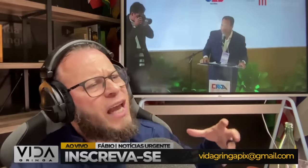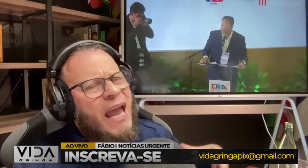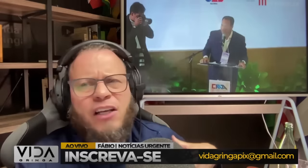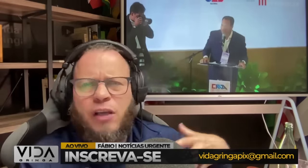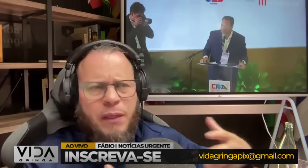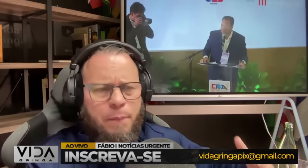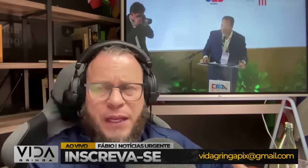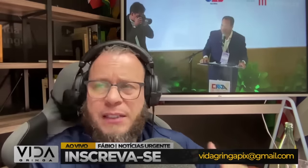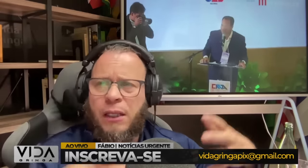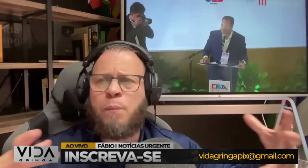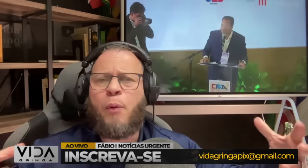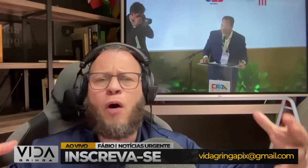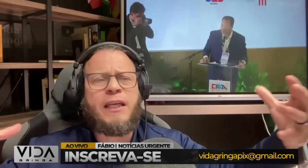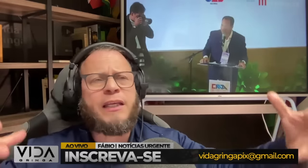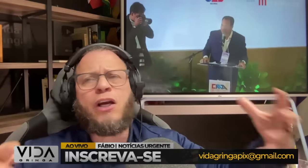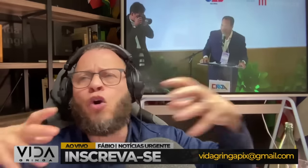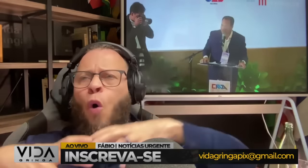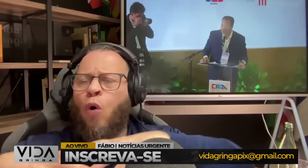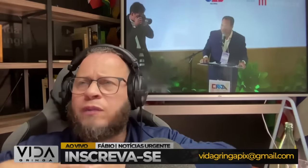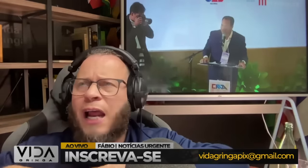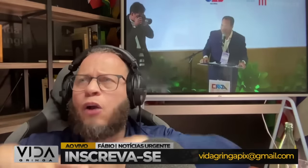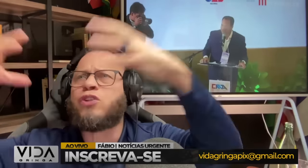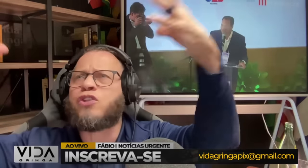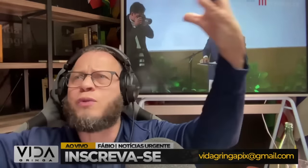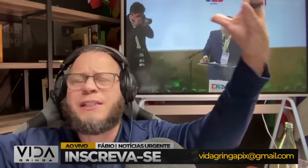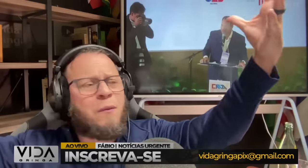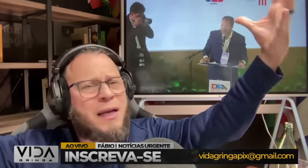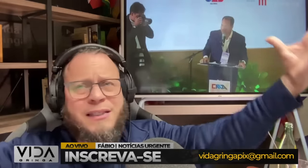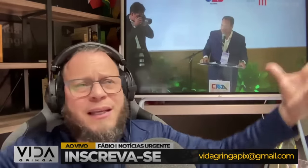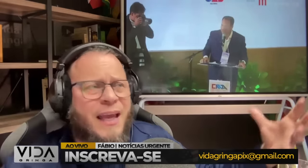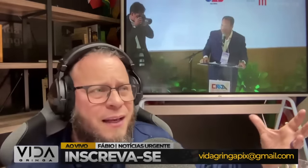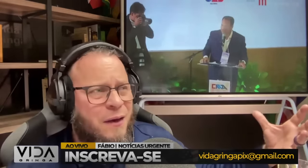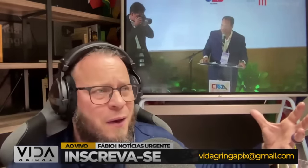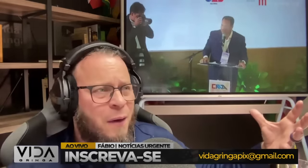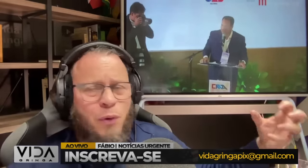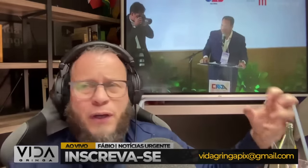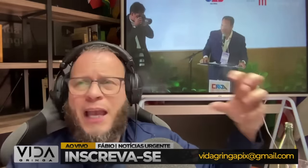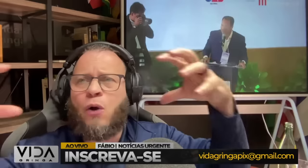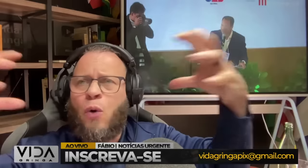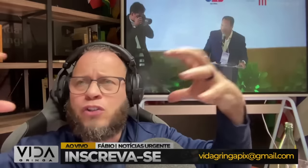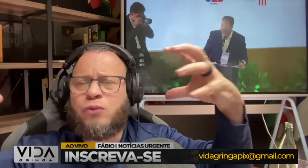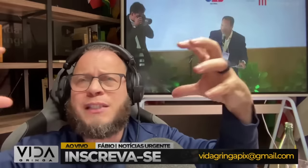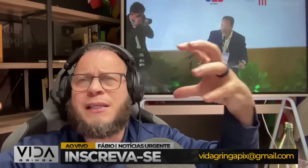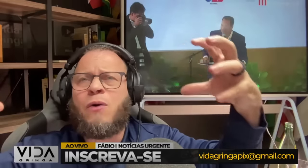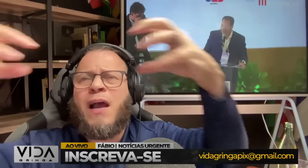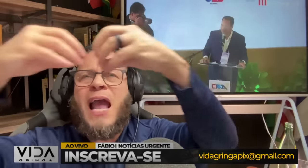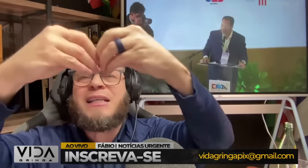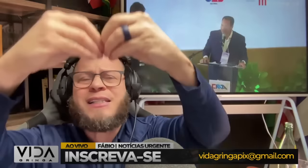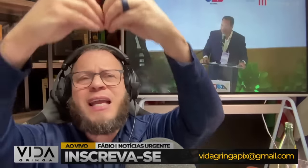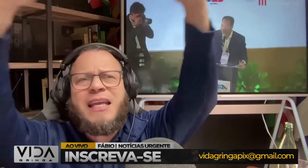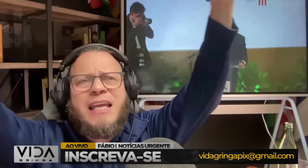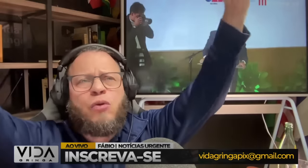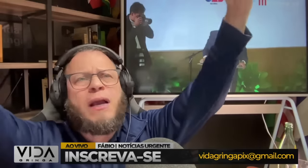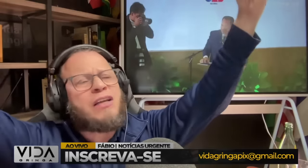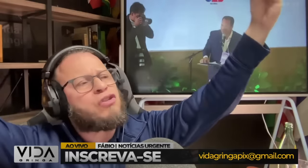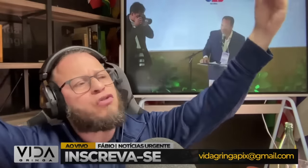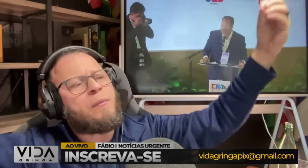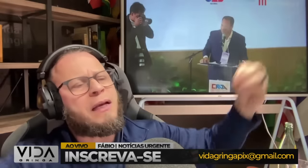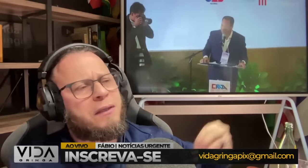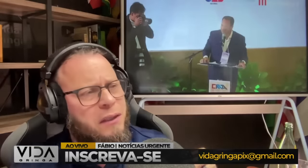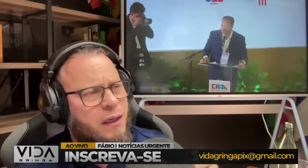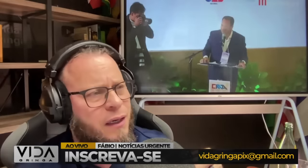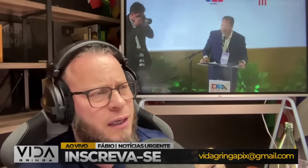as regras da minha empresa não podem ir contra a Constituição brasileira, porque a Constituição seria, no caso,